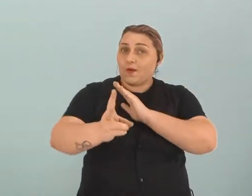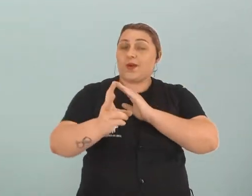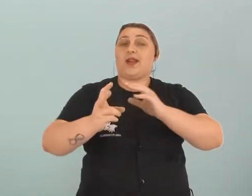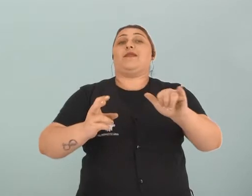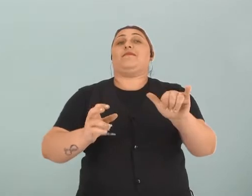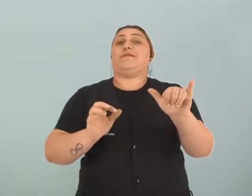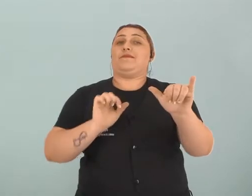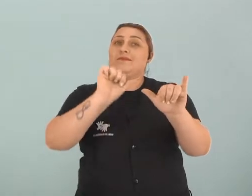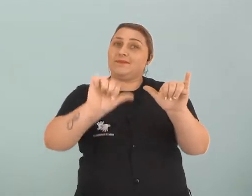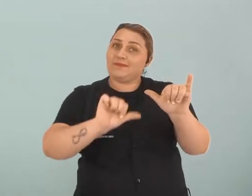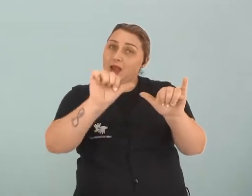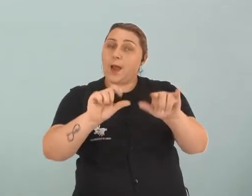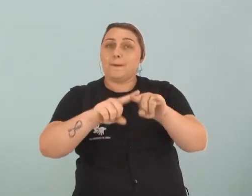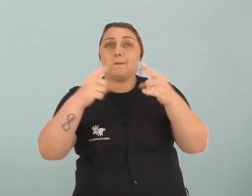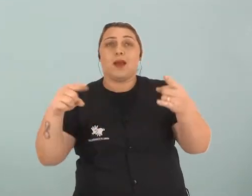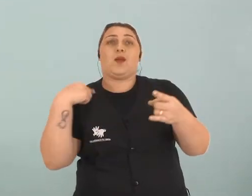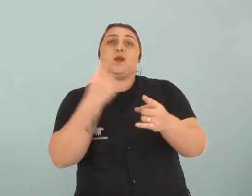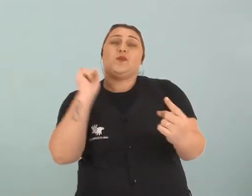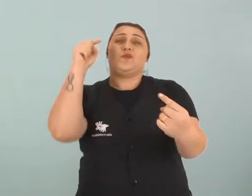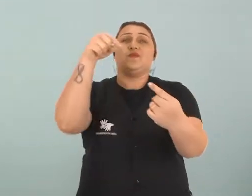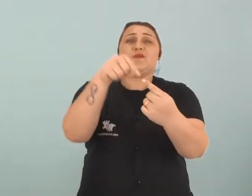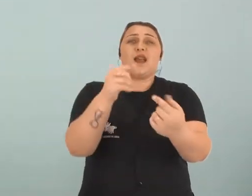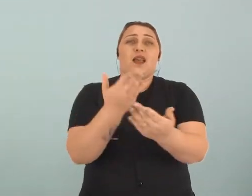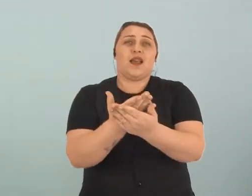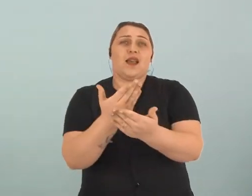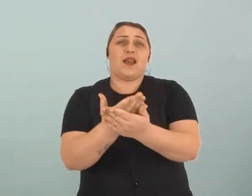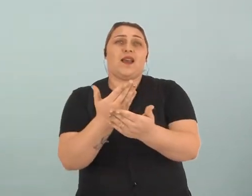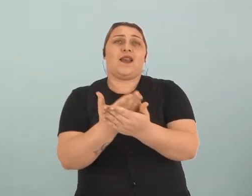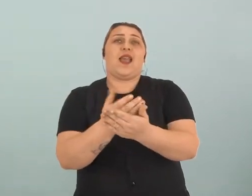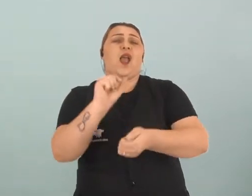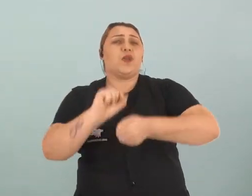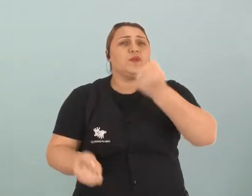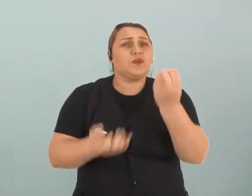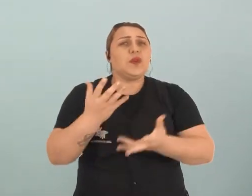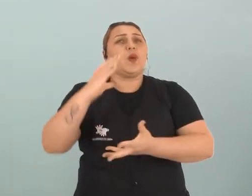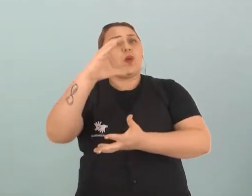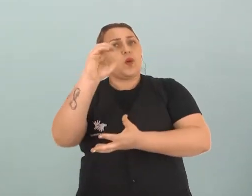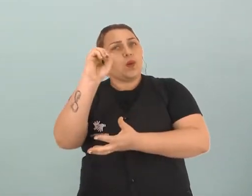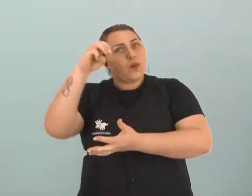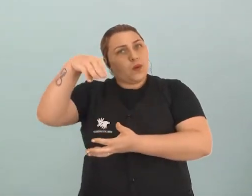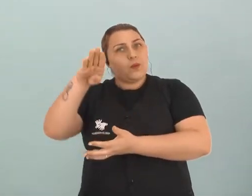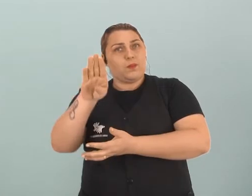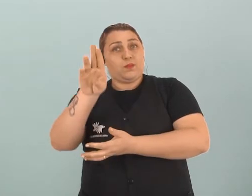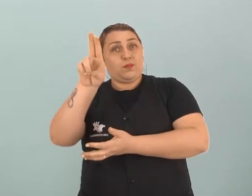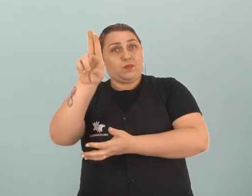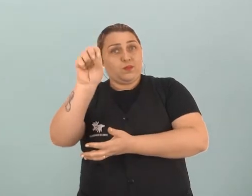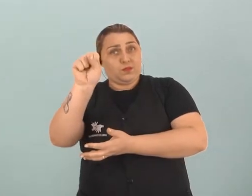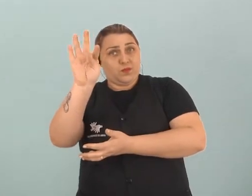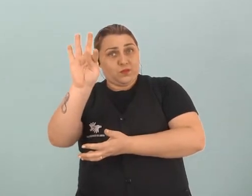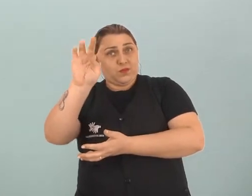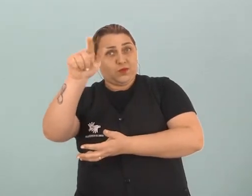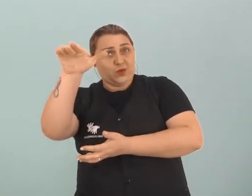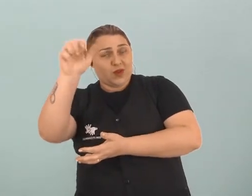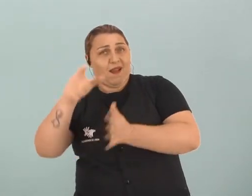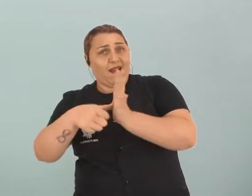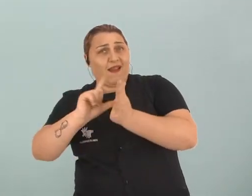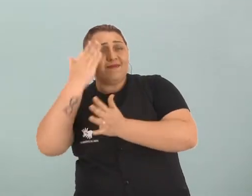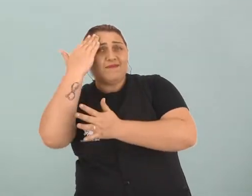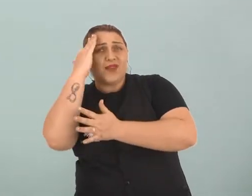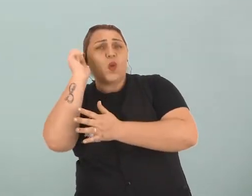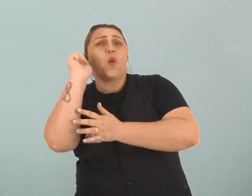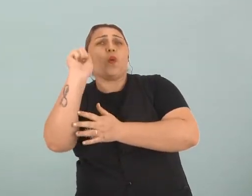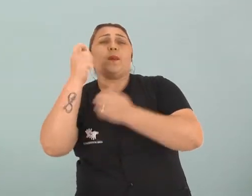reações químicas, mas o nosso foco da aula vai ser em combustão. Mas antes de nós entendermos o que é o processo de combustão, o que